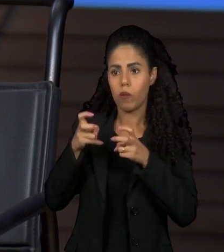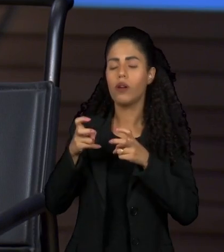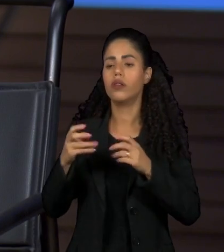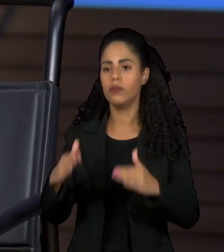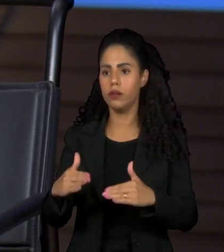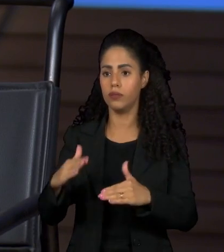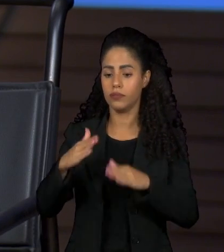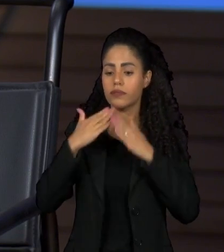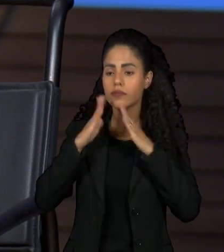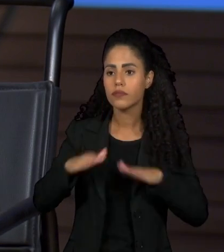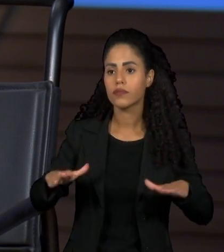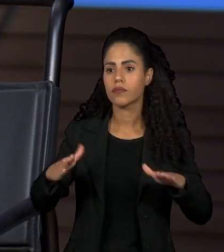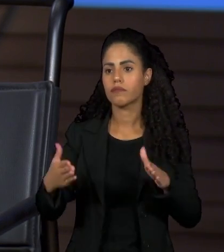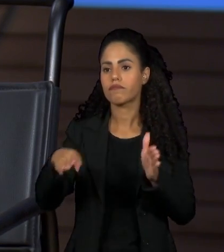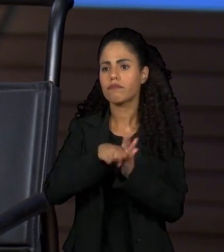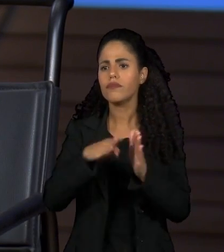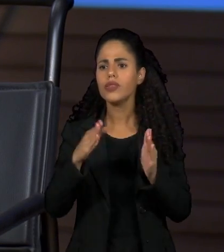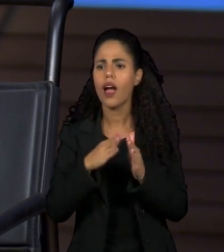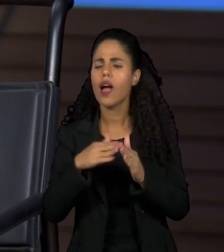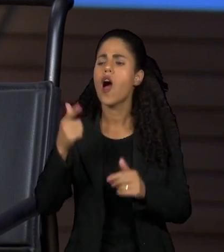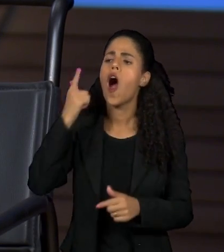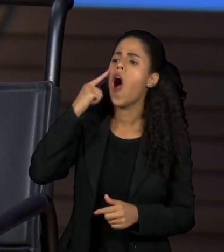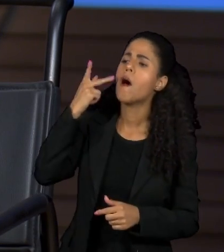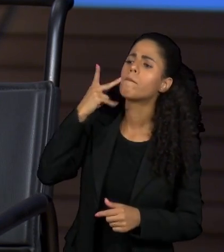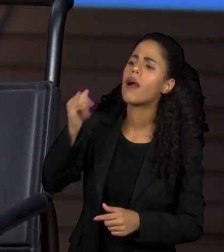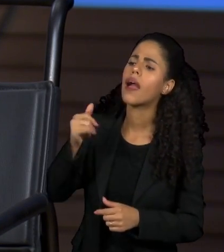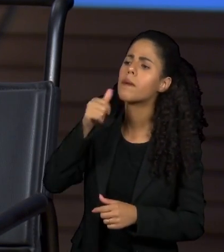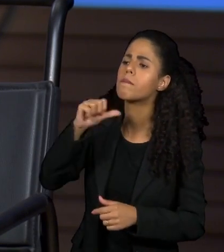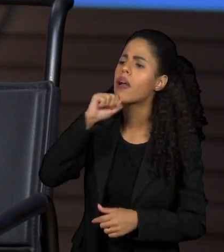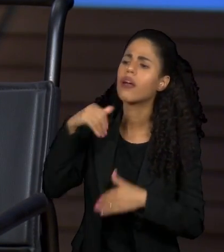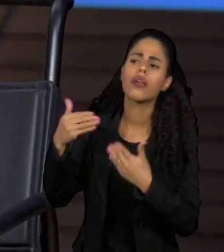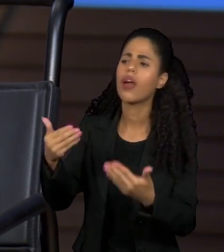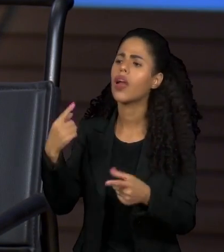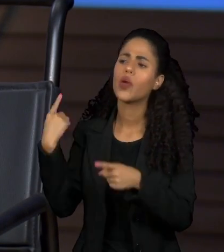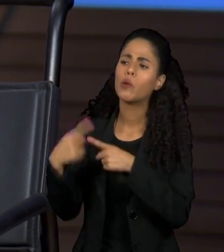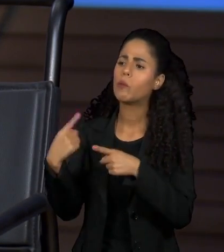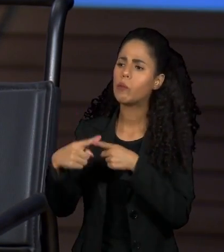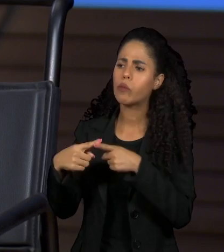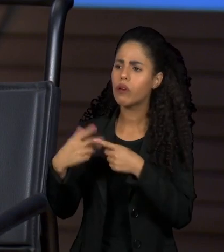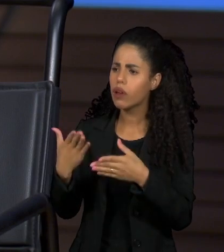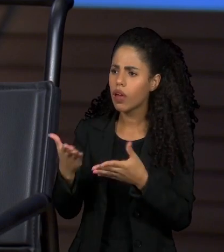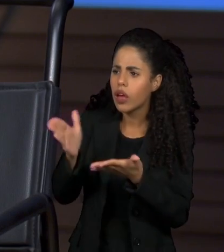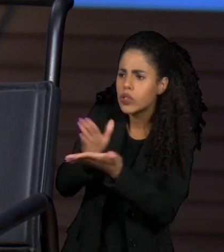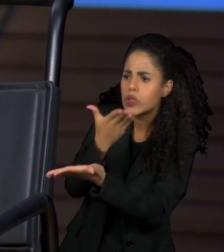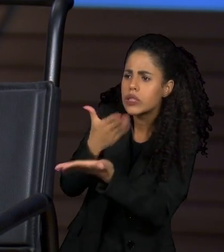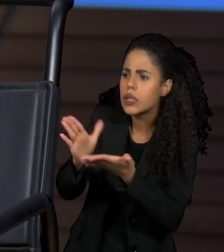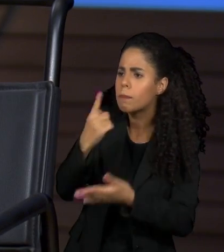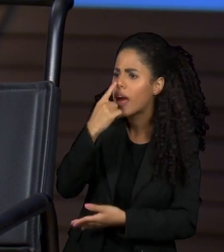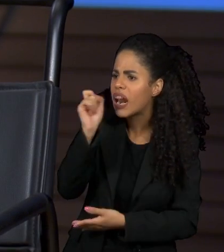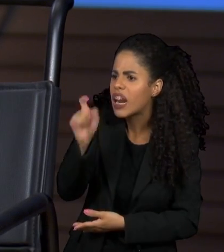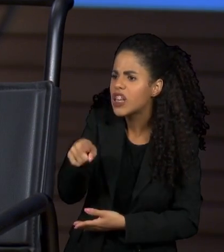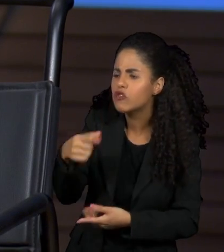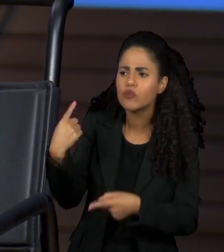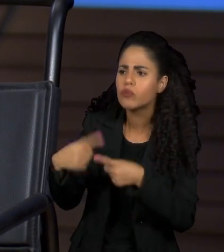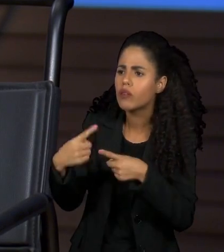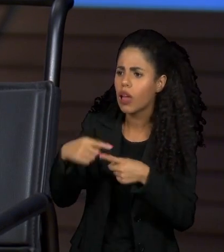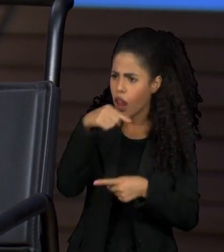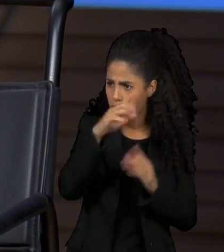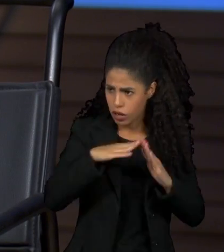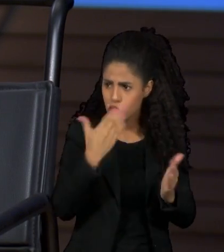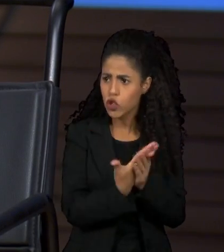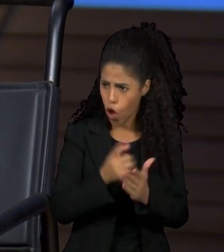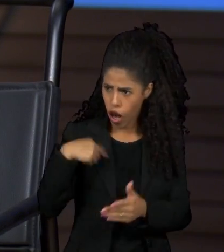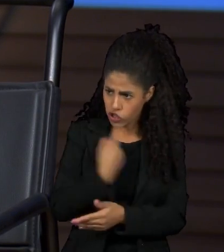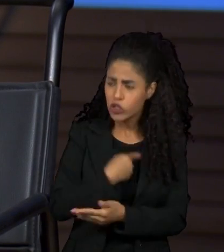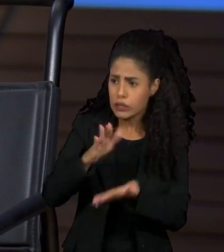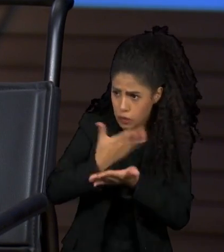As crianças chegando em casa e cobrando dos pais, falando, pai, mãe, por que vocês não separam lixo? Na escola a gente separa, por que vocês não fazem isso?